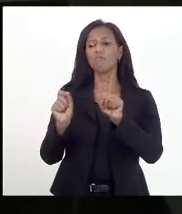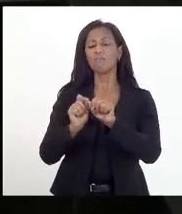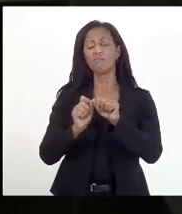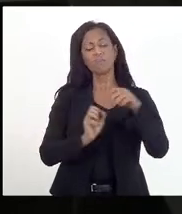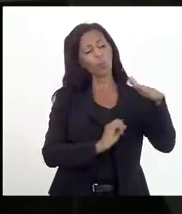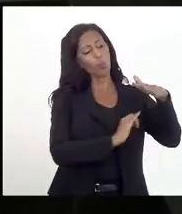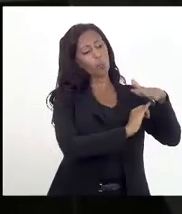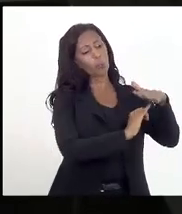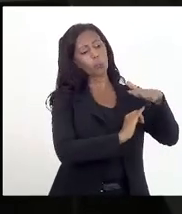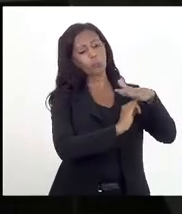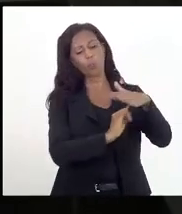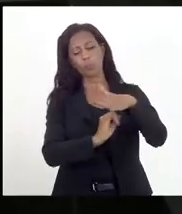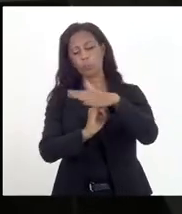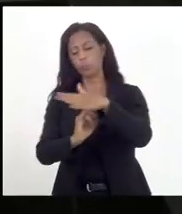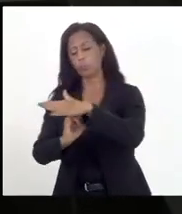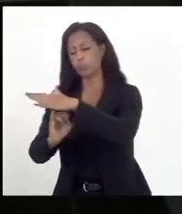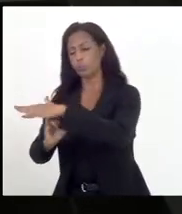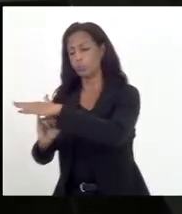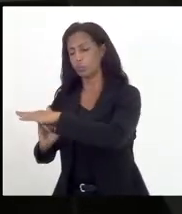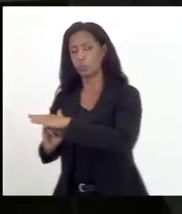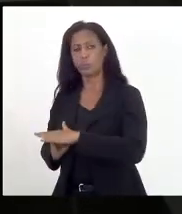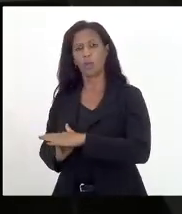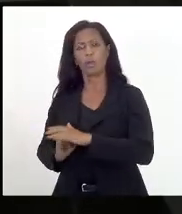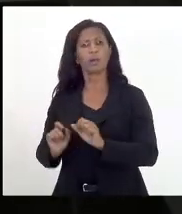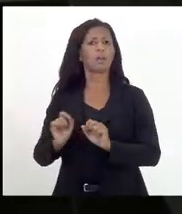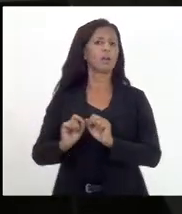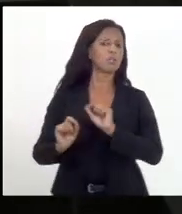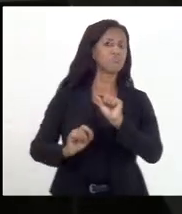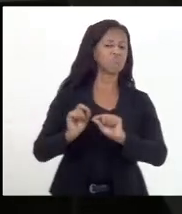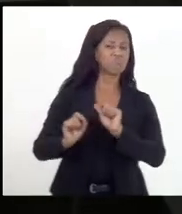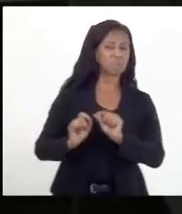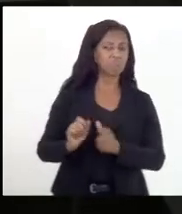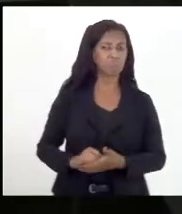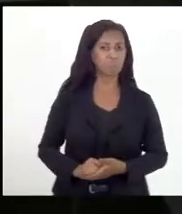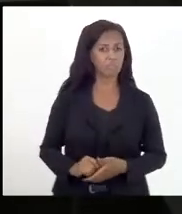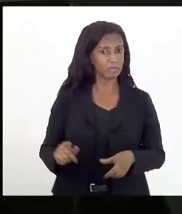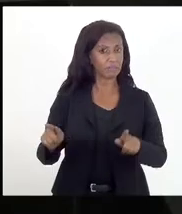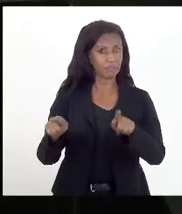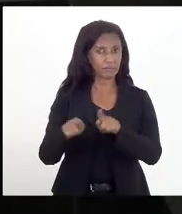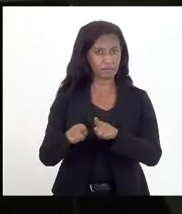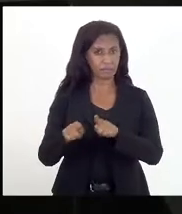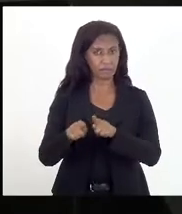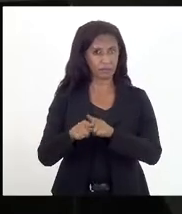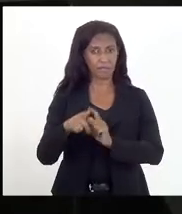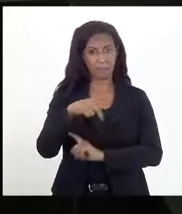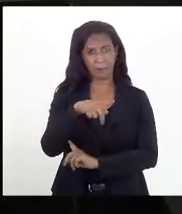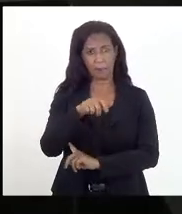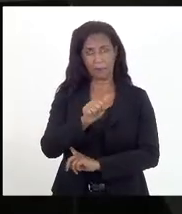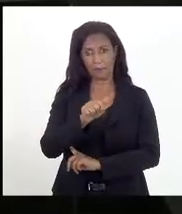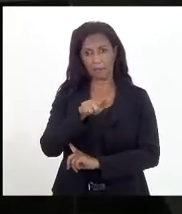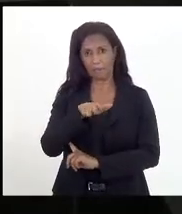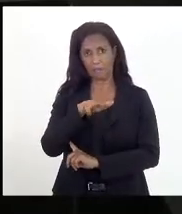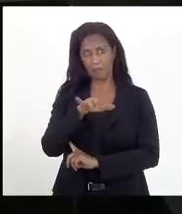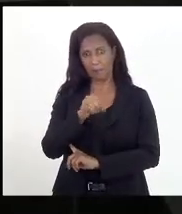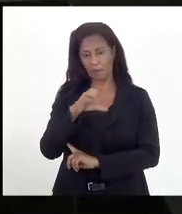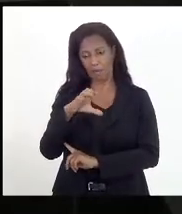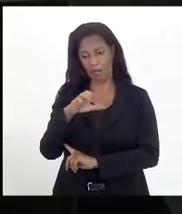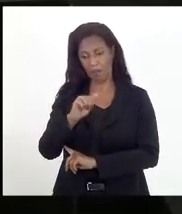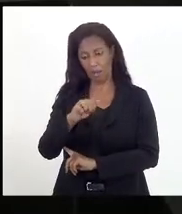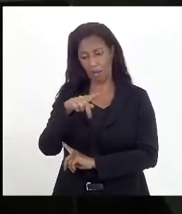instituições e além do mais e o palácio Capanema